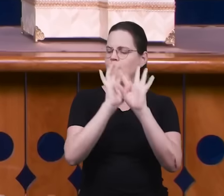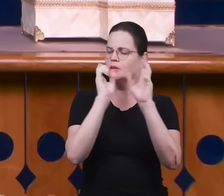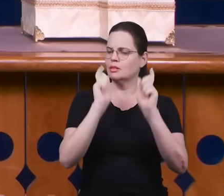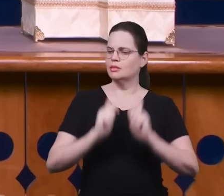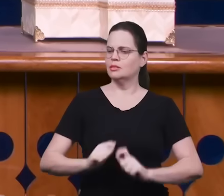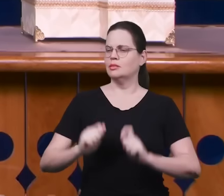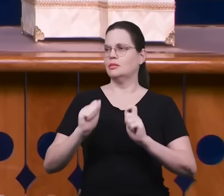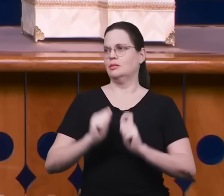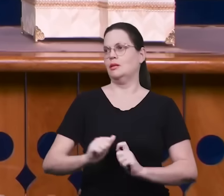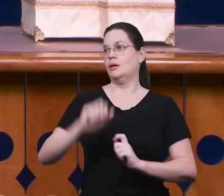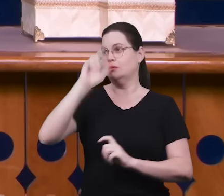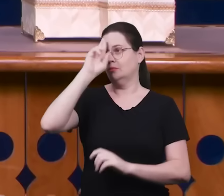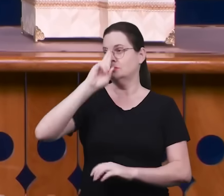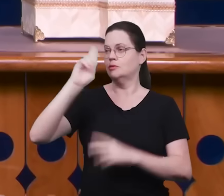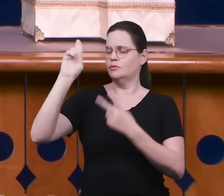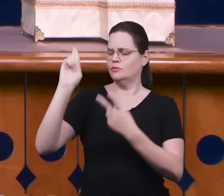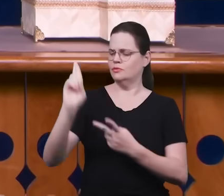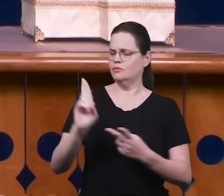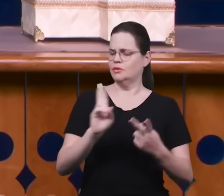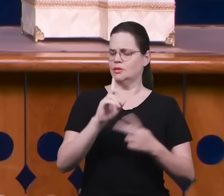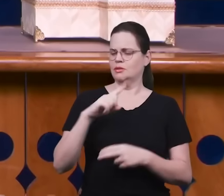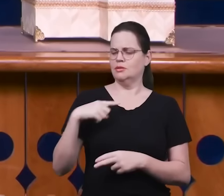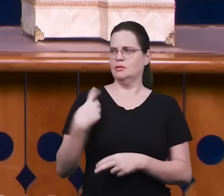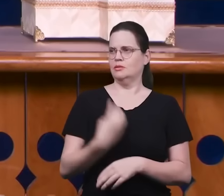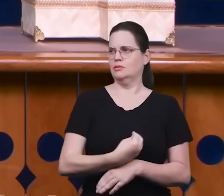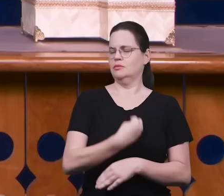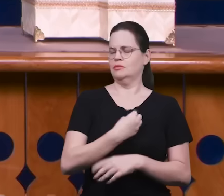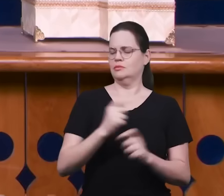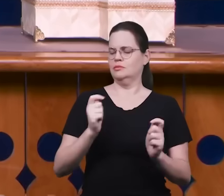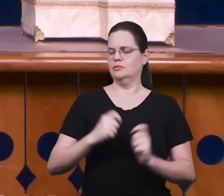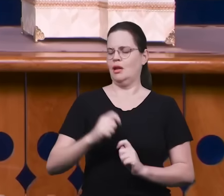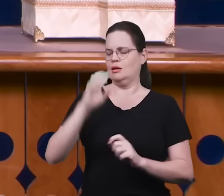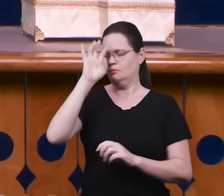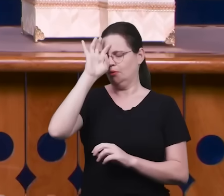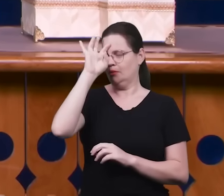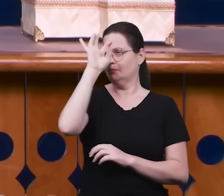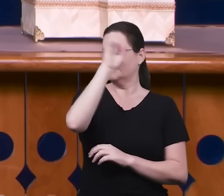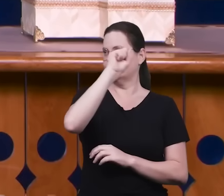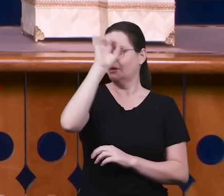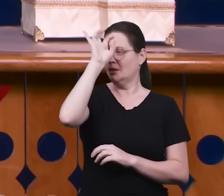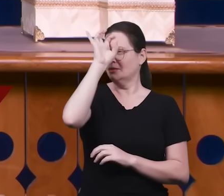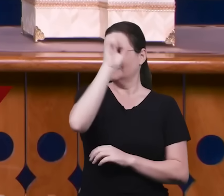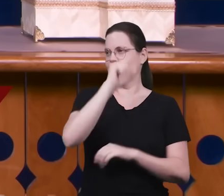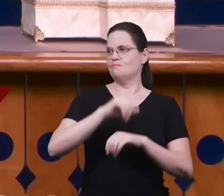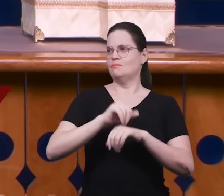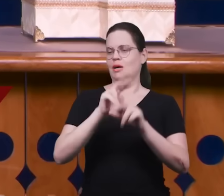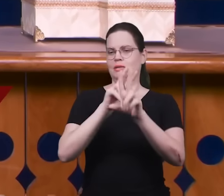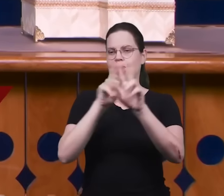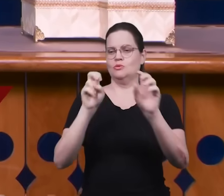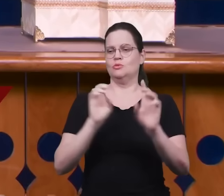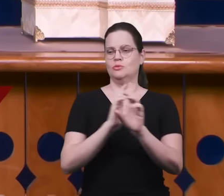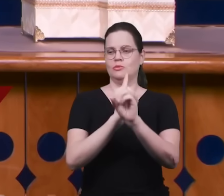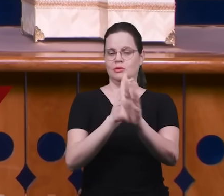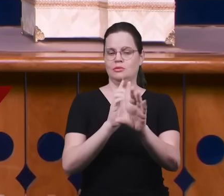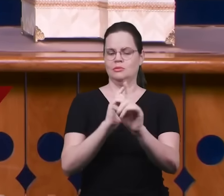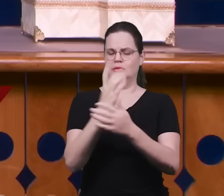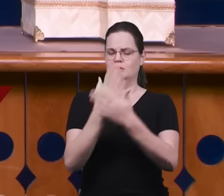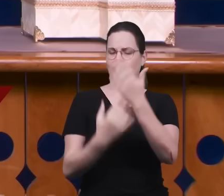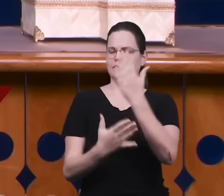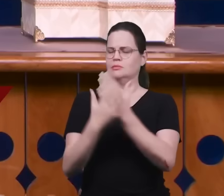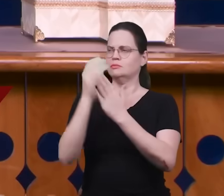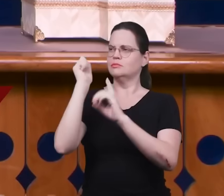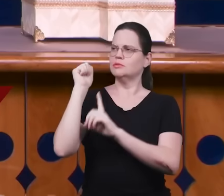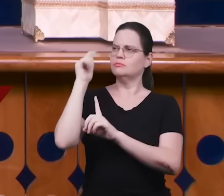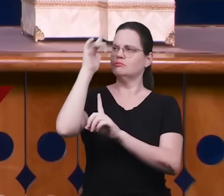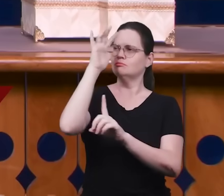comunhão com o Senhor e que assim possamos aprender mais do Senhor. Estende as Tuas